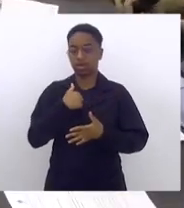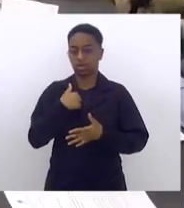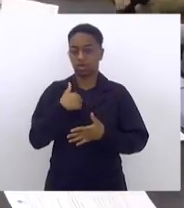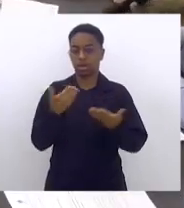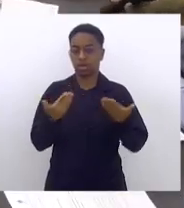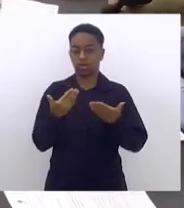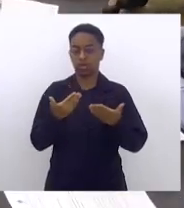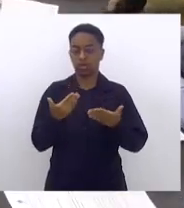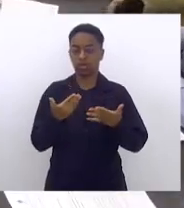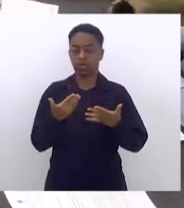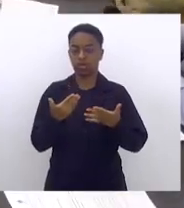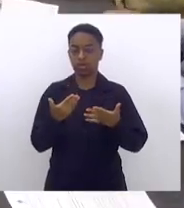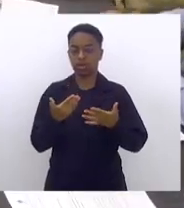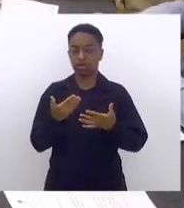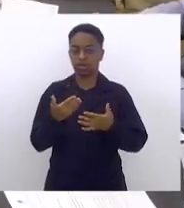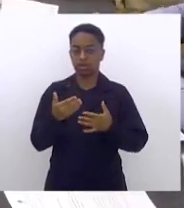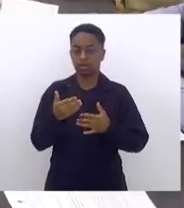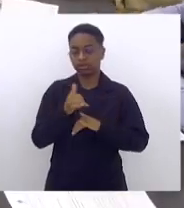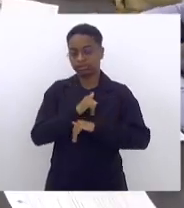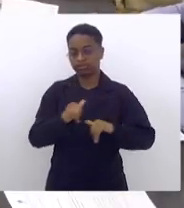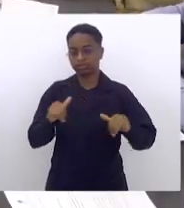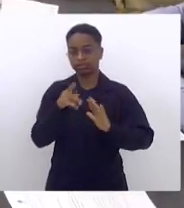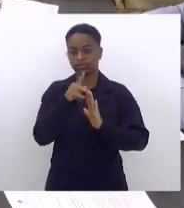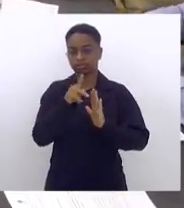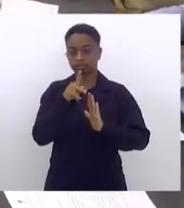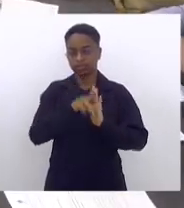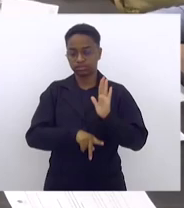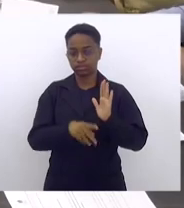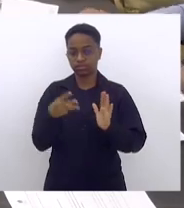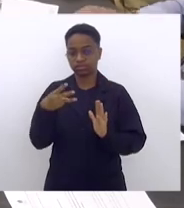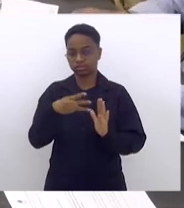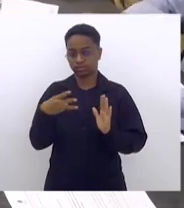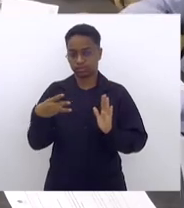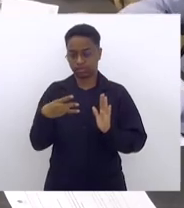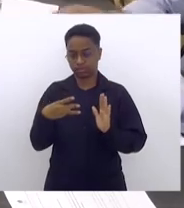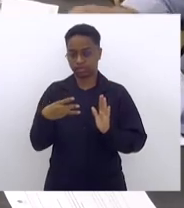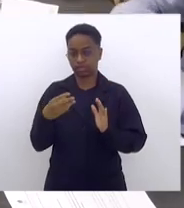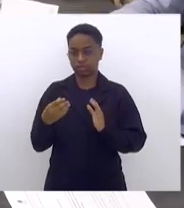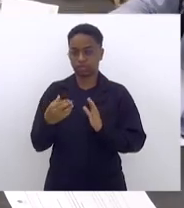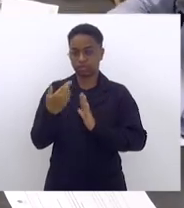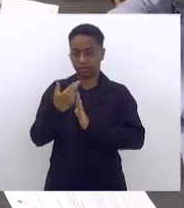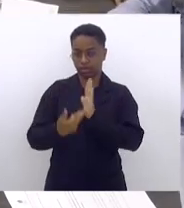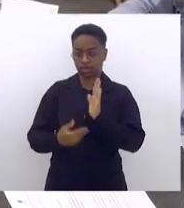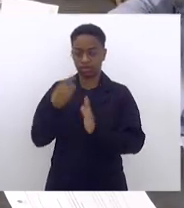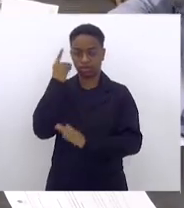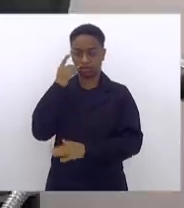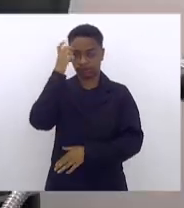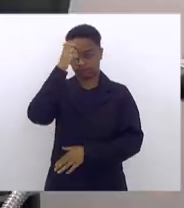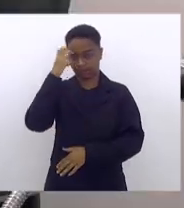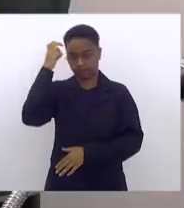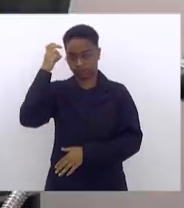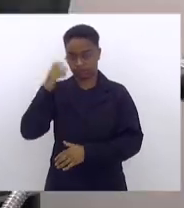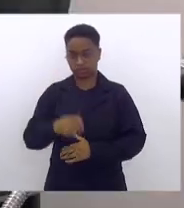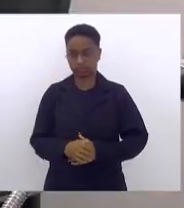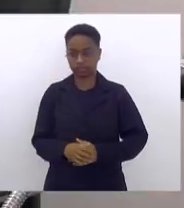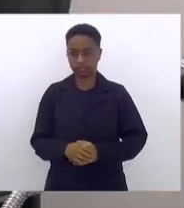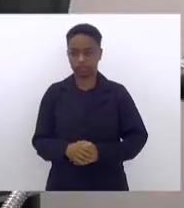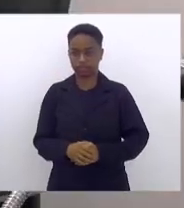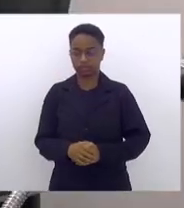Mink. Vou cantar o projeto 33 da pauta. Projeto de relatoria da deputada Verônica Lima, 33 da pauta, deputada